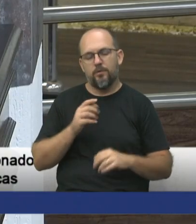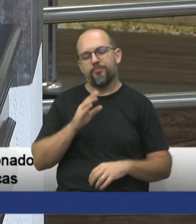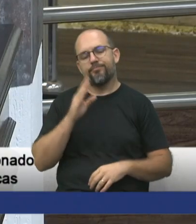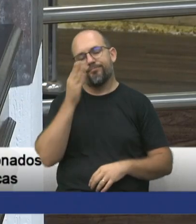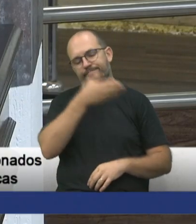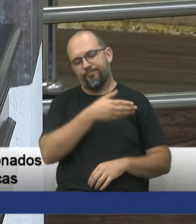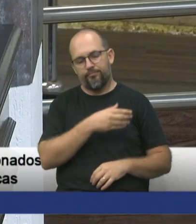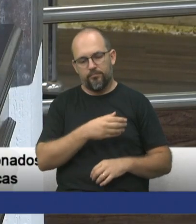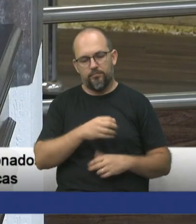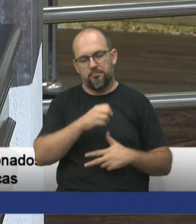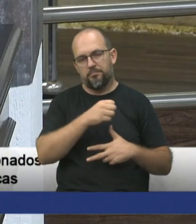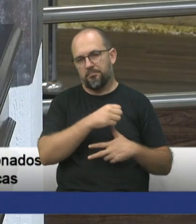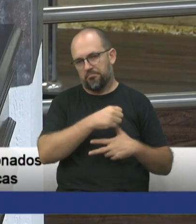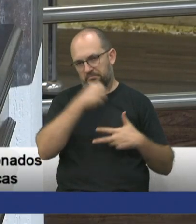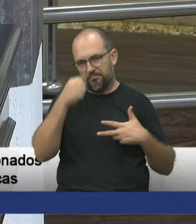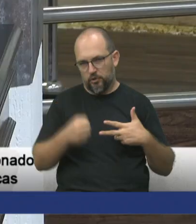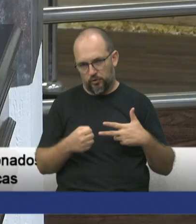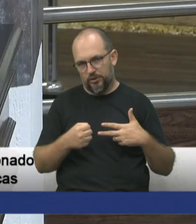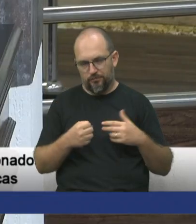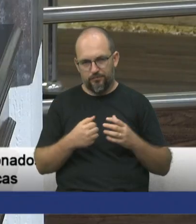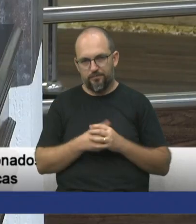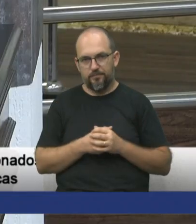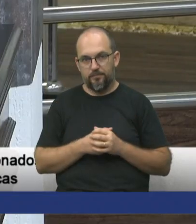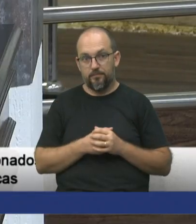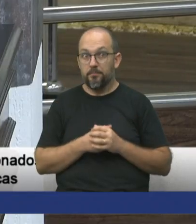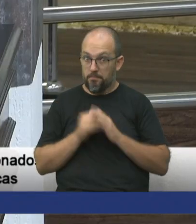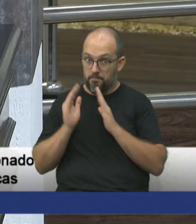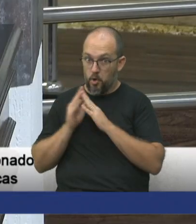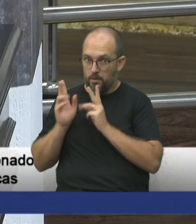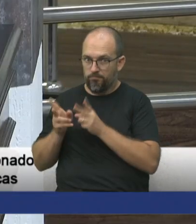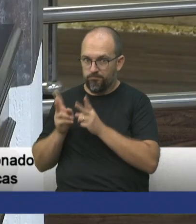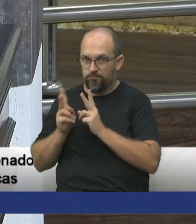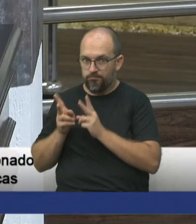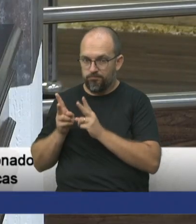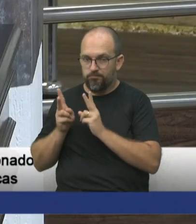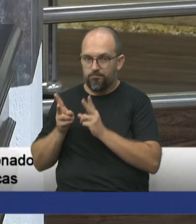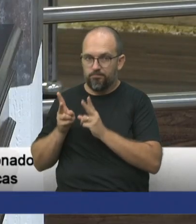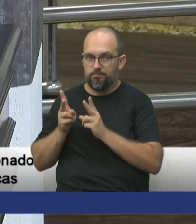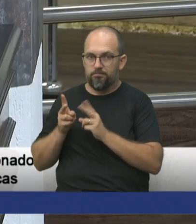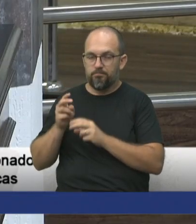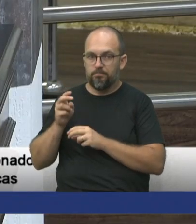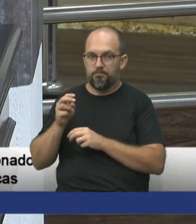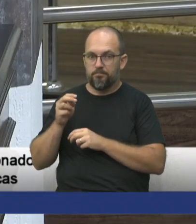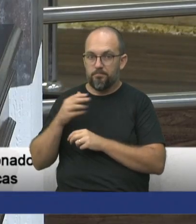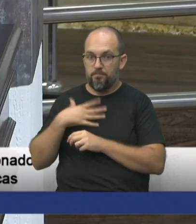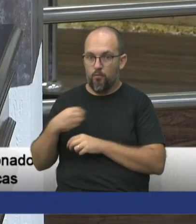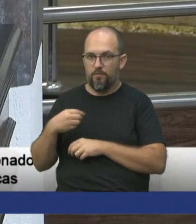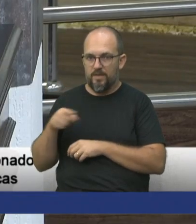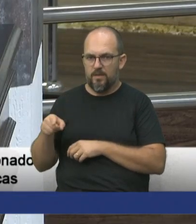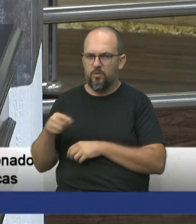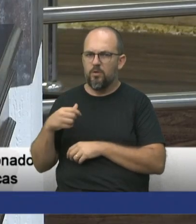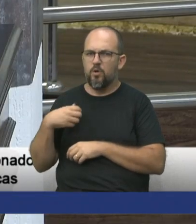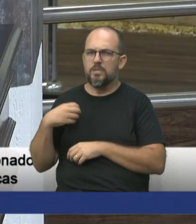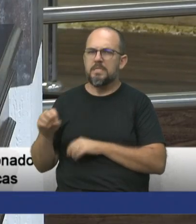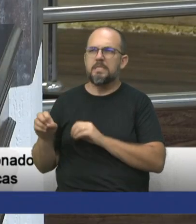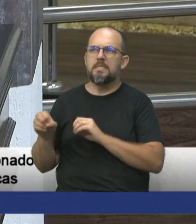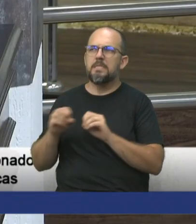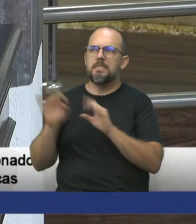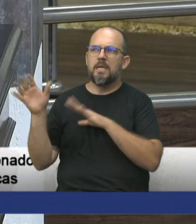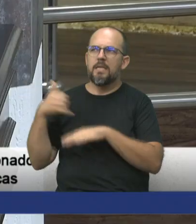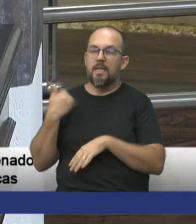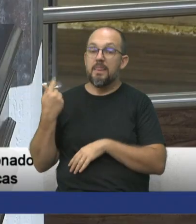judiciário, e moradora ainda do bairro, né? Meu filho, eu saí de lá quando meu filho tinha 10